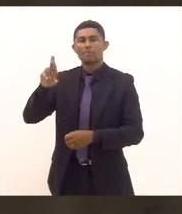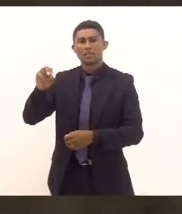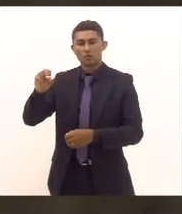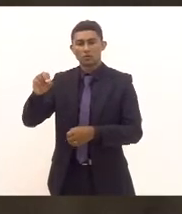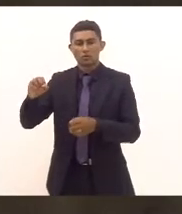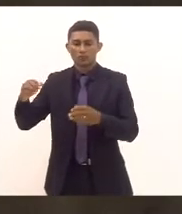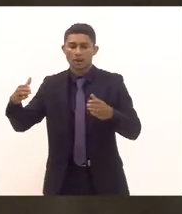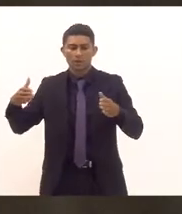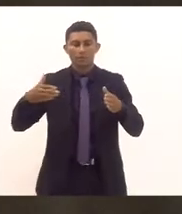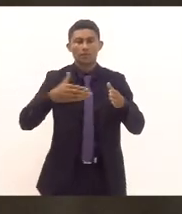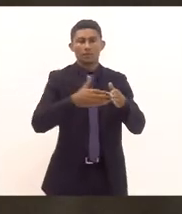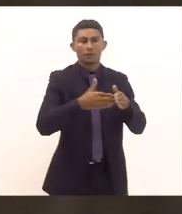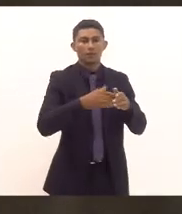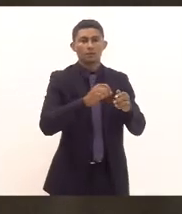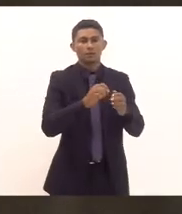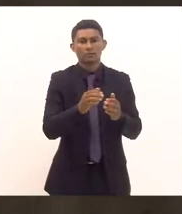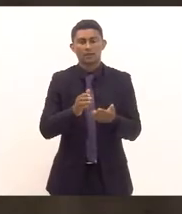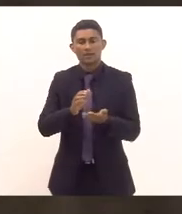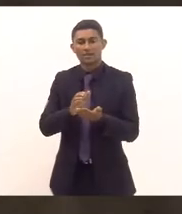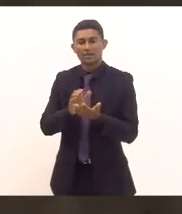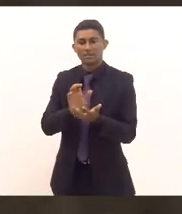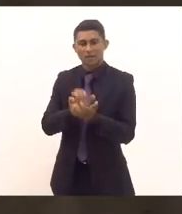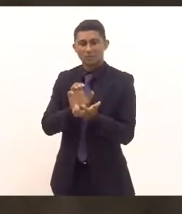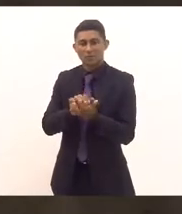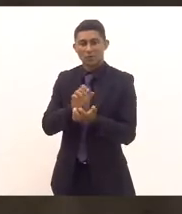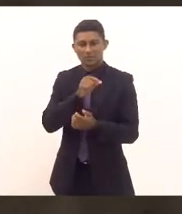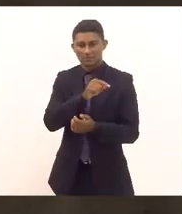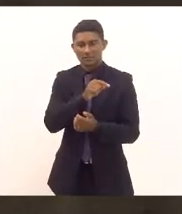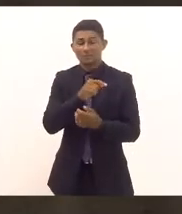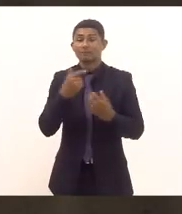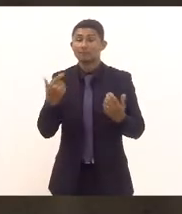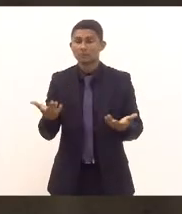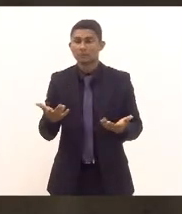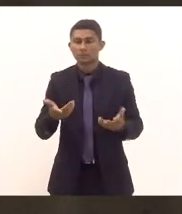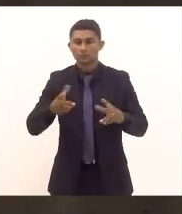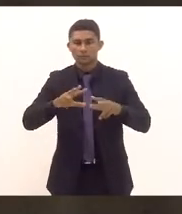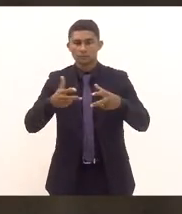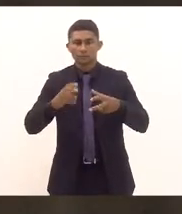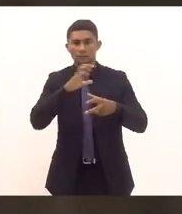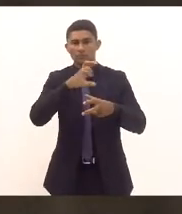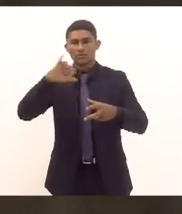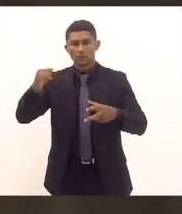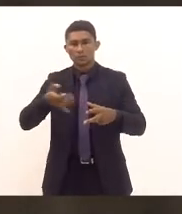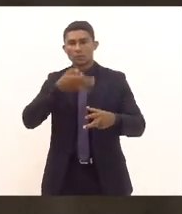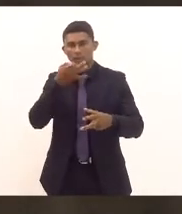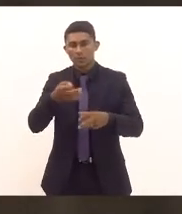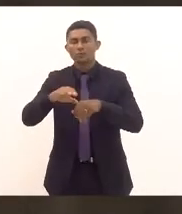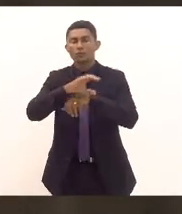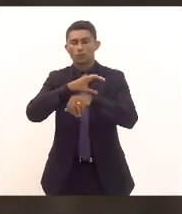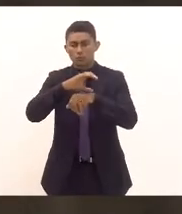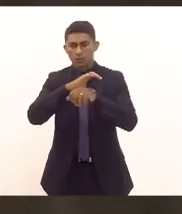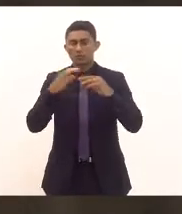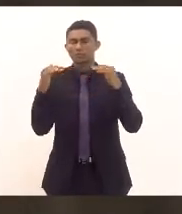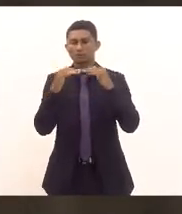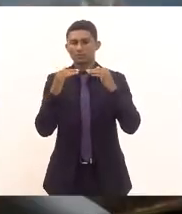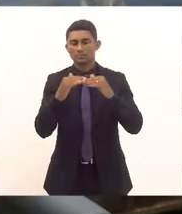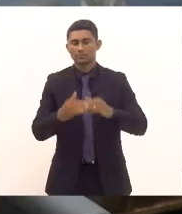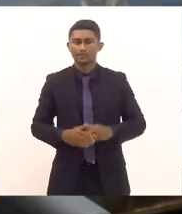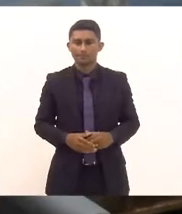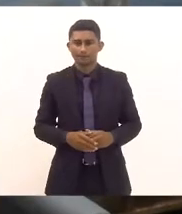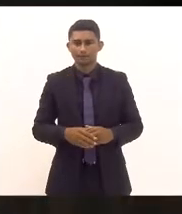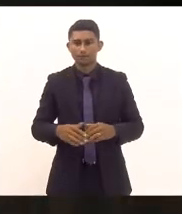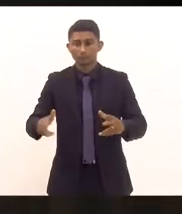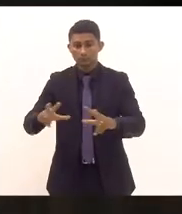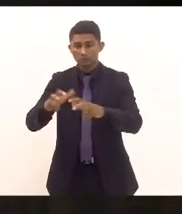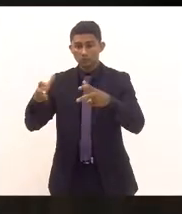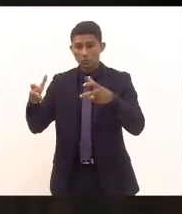ao município de Rio das Ostras o parecer da ccj foi pela constitucionalidade pela